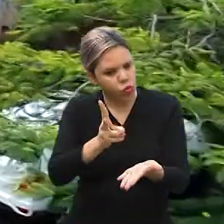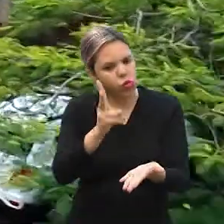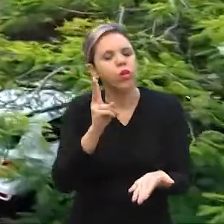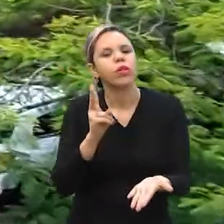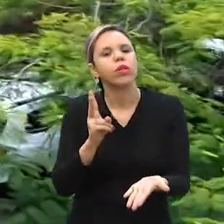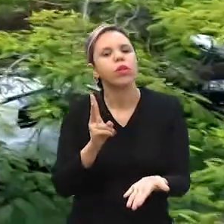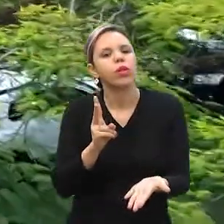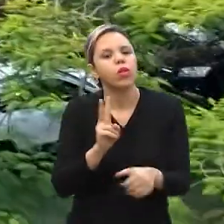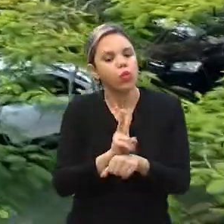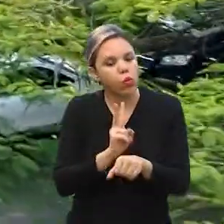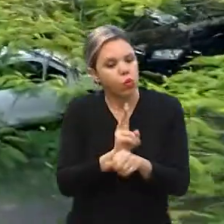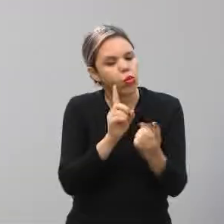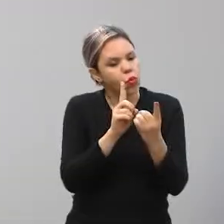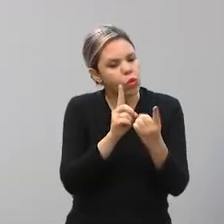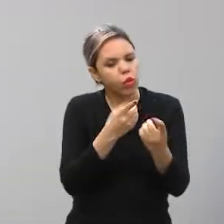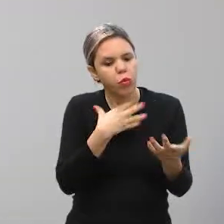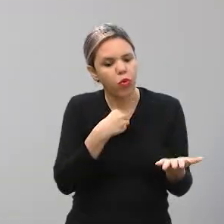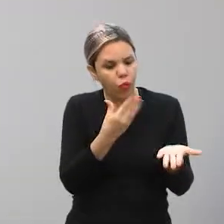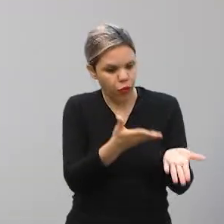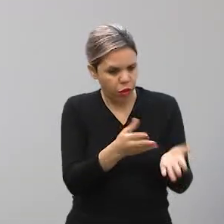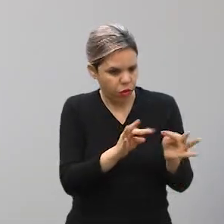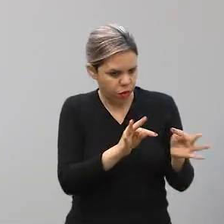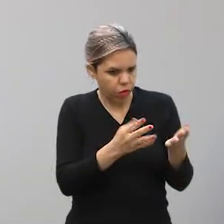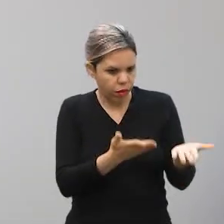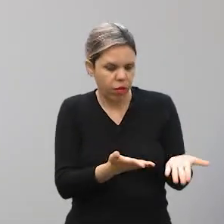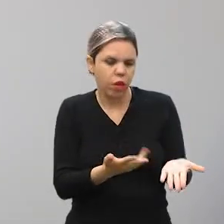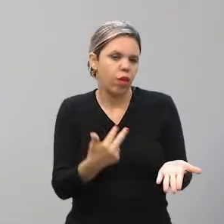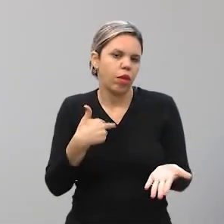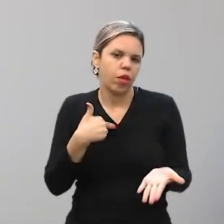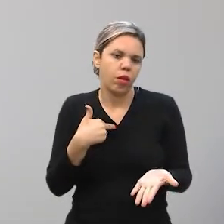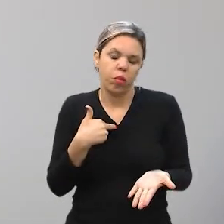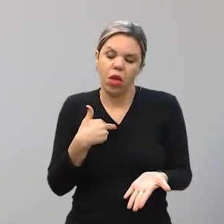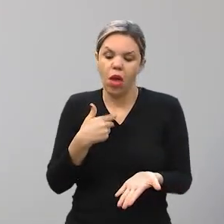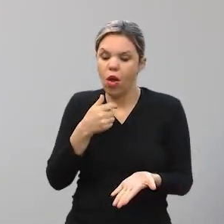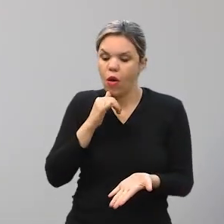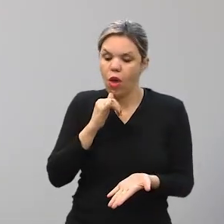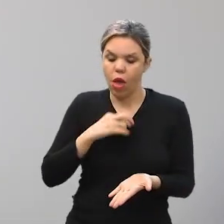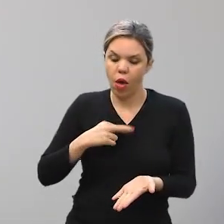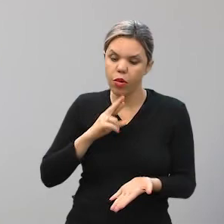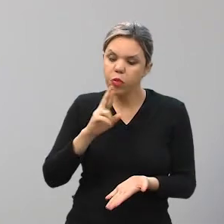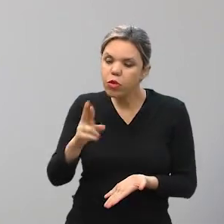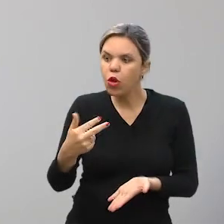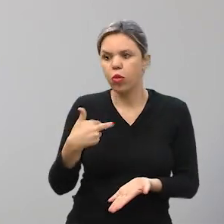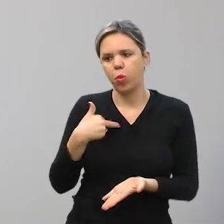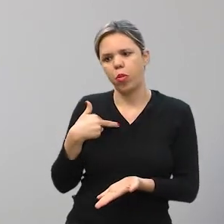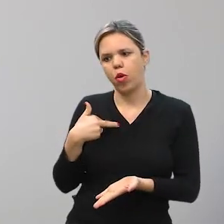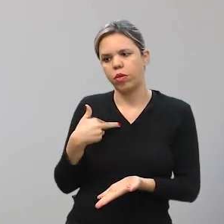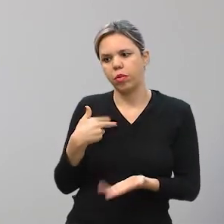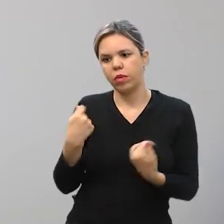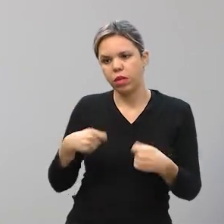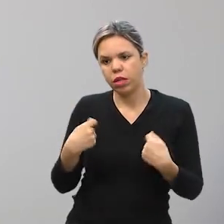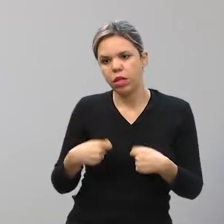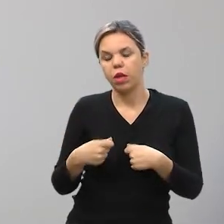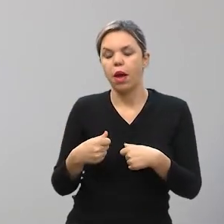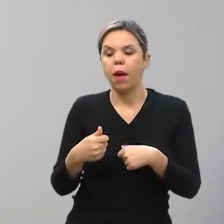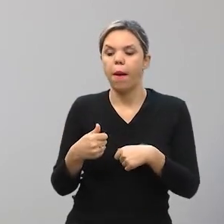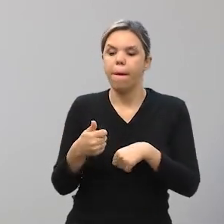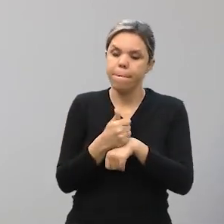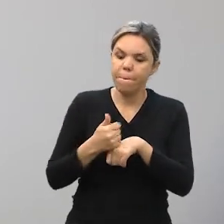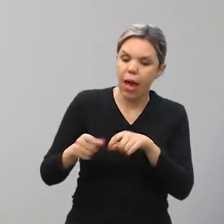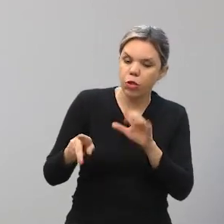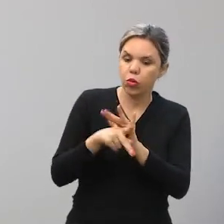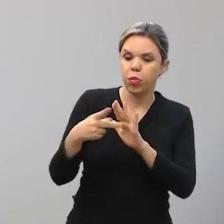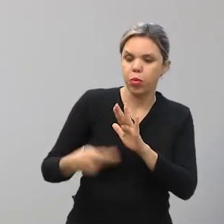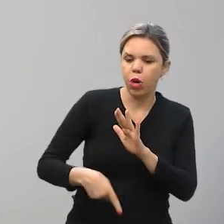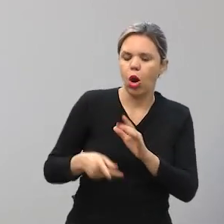continuasse a atender meu filho. Não posso, minha senhora, porque tem que ser hematologista, tem que